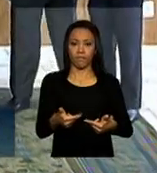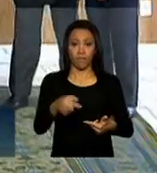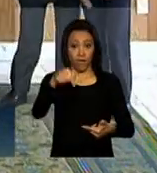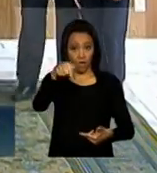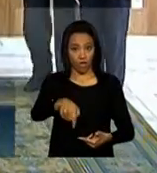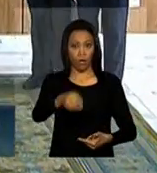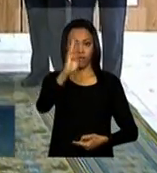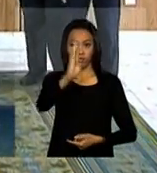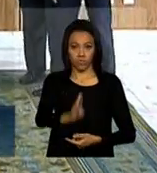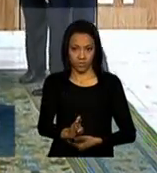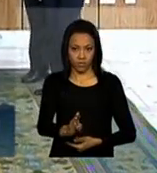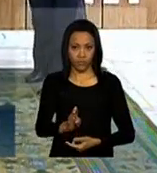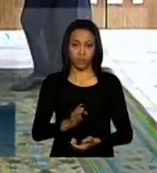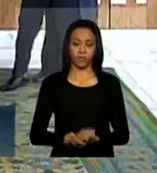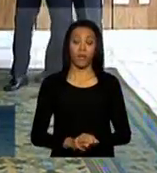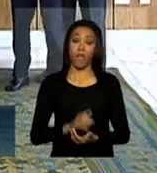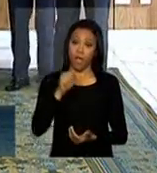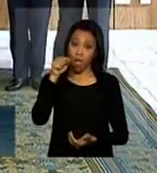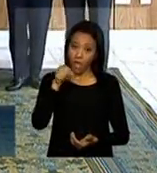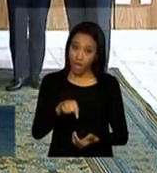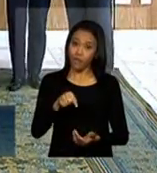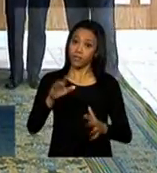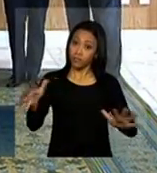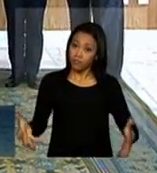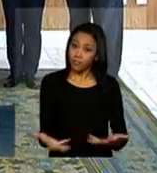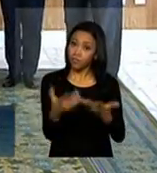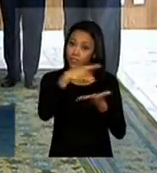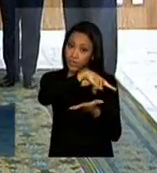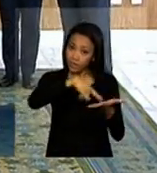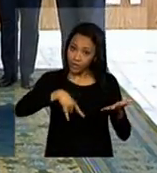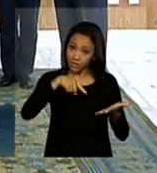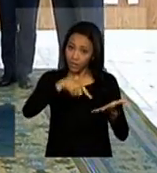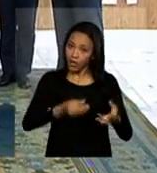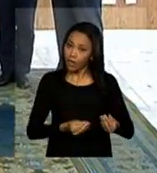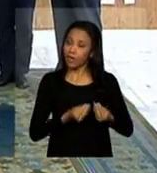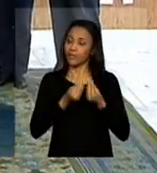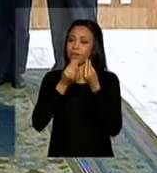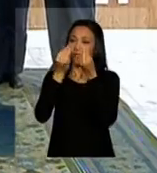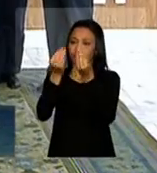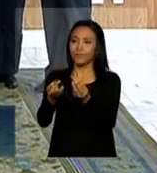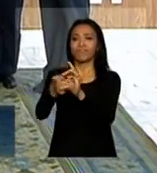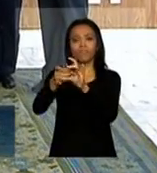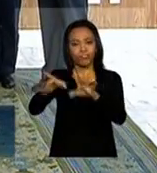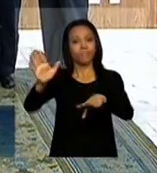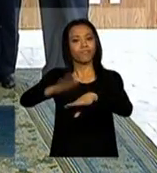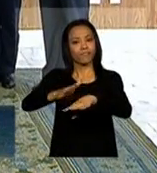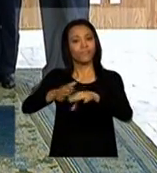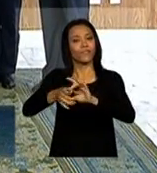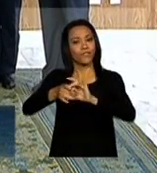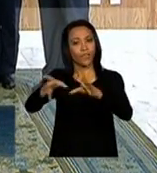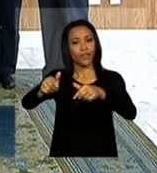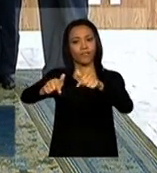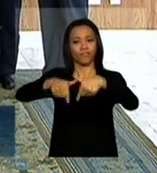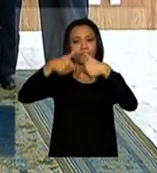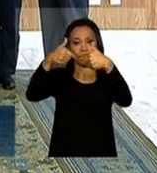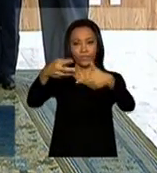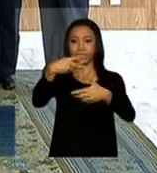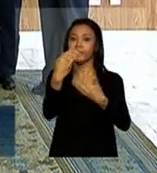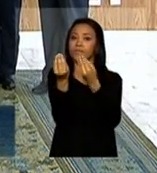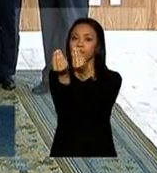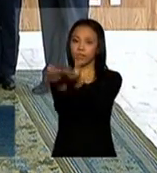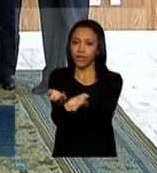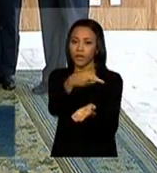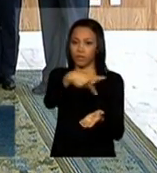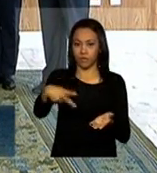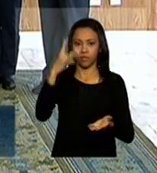no Brasil. A partir, então, dessa cerimônia, a partir da entrega da sua carta credencial à presidenta Dilma Rousseff.